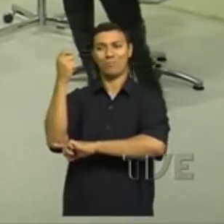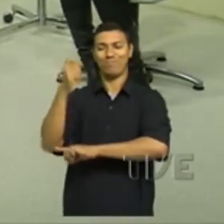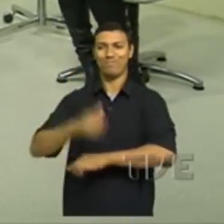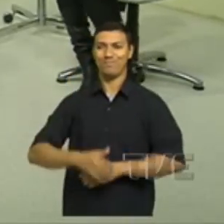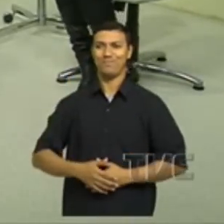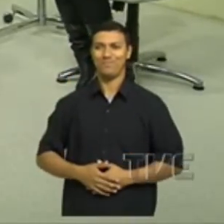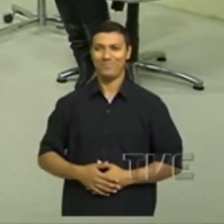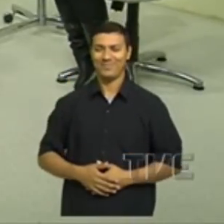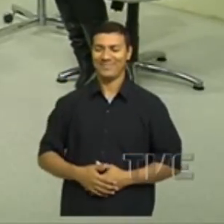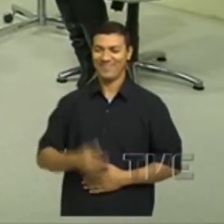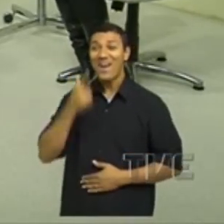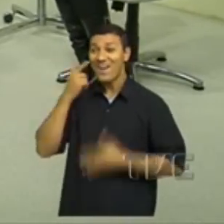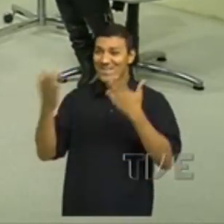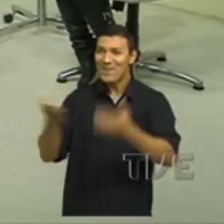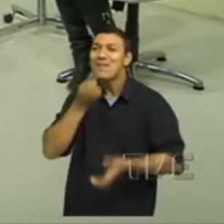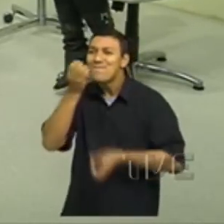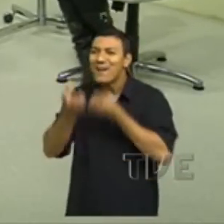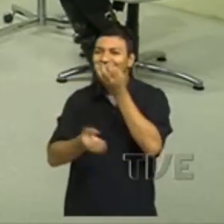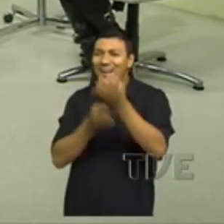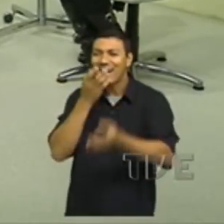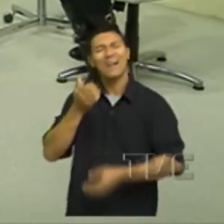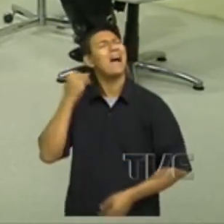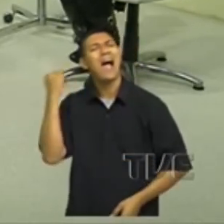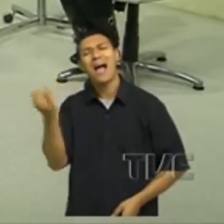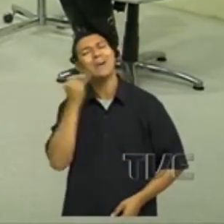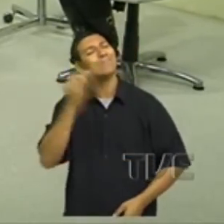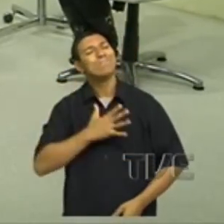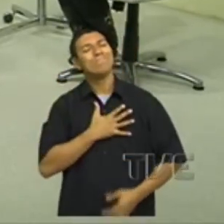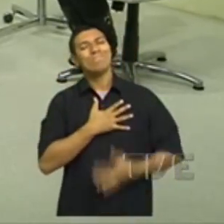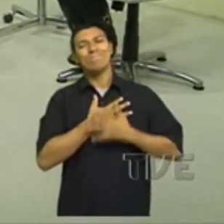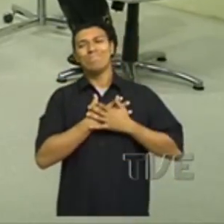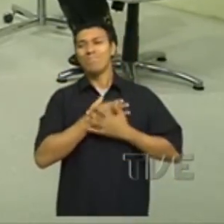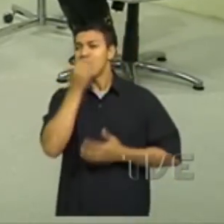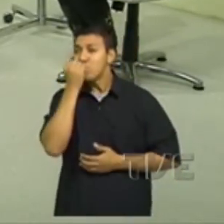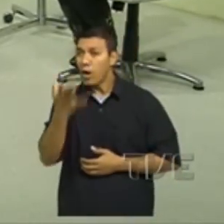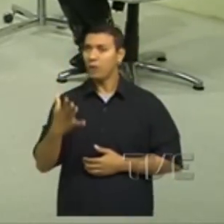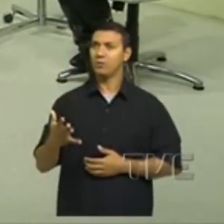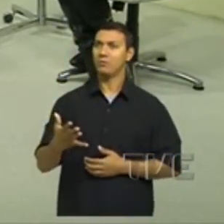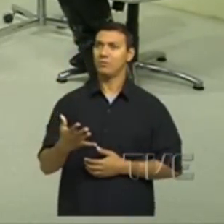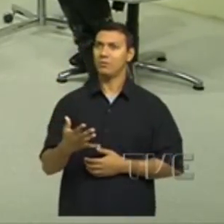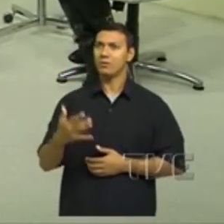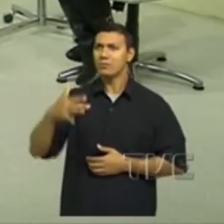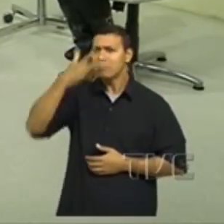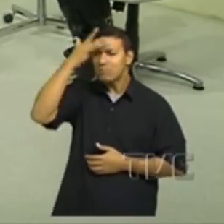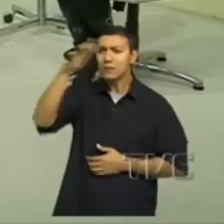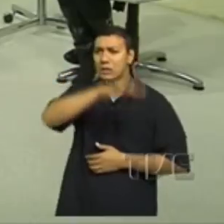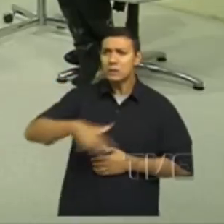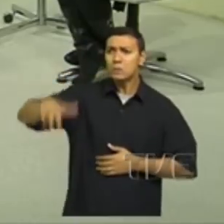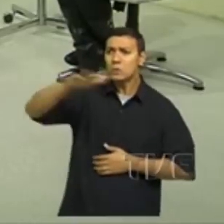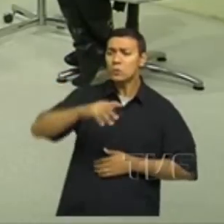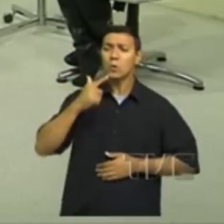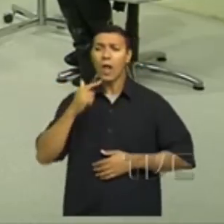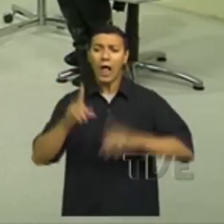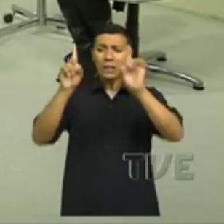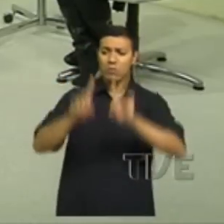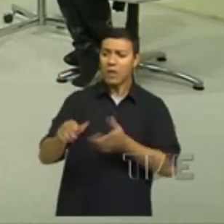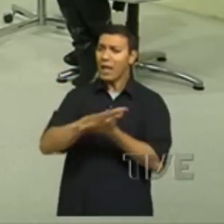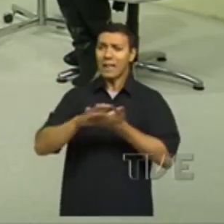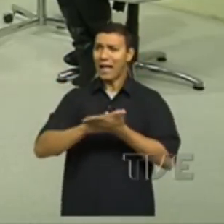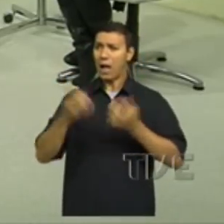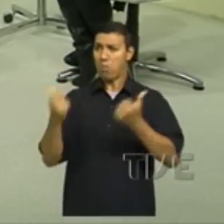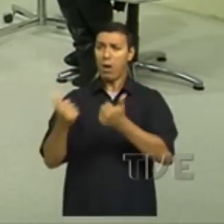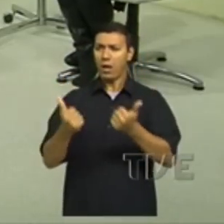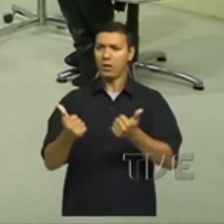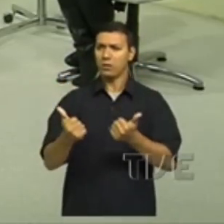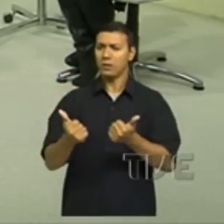Então, mais um depoimento. Qual a importância, então, desse festival para as pessoas também que não têm nenhuma deficiência? A Márcia falava ainda agora há